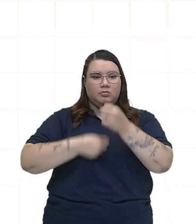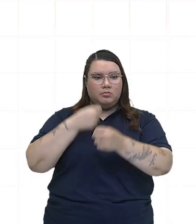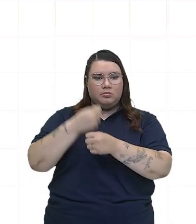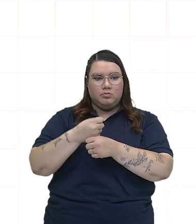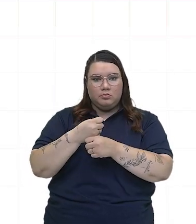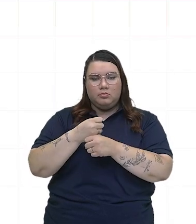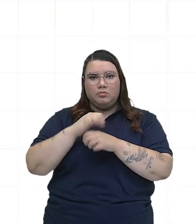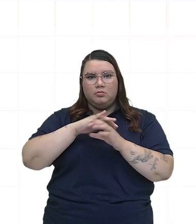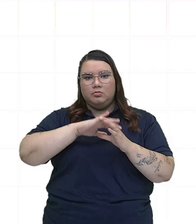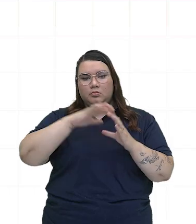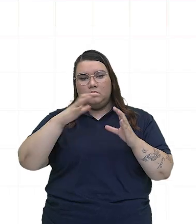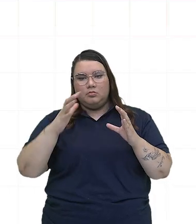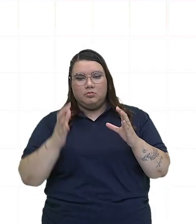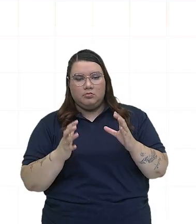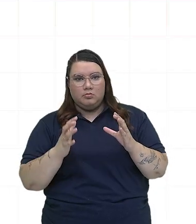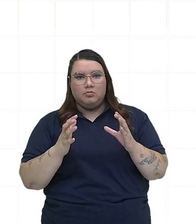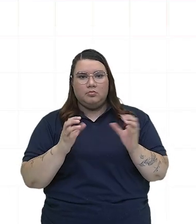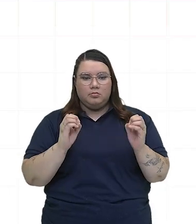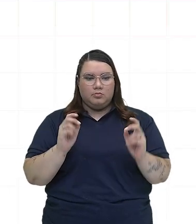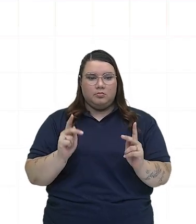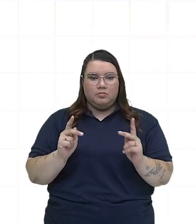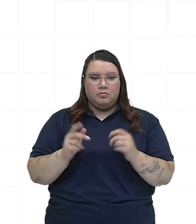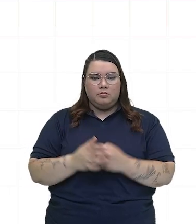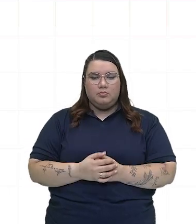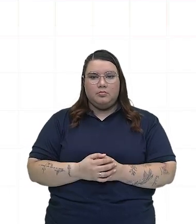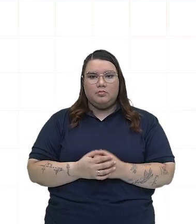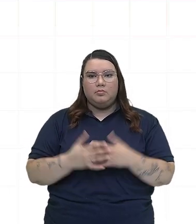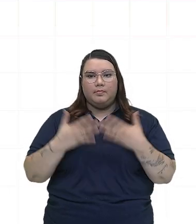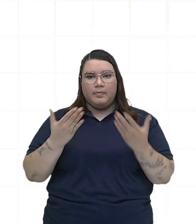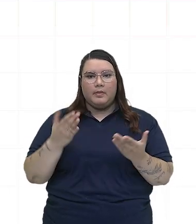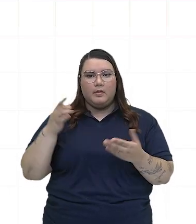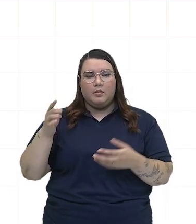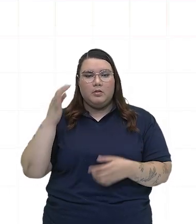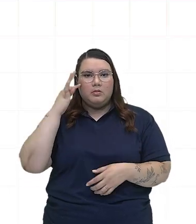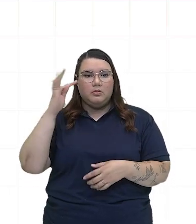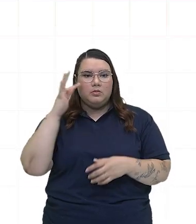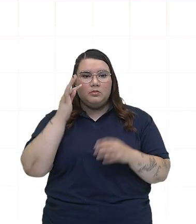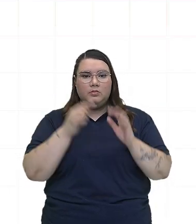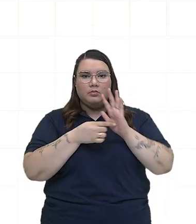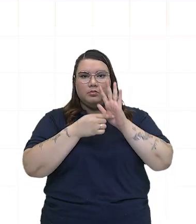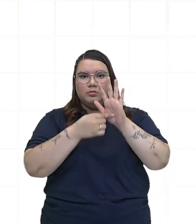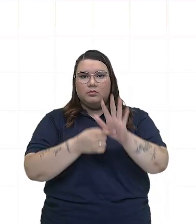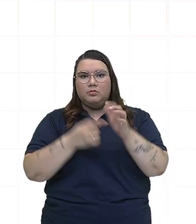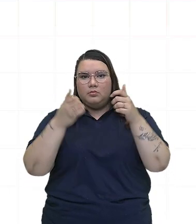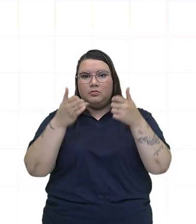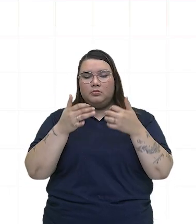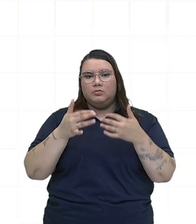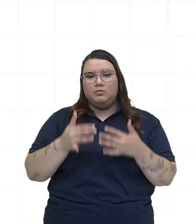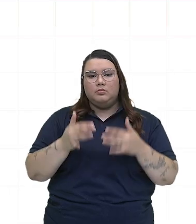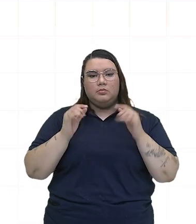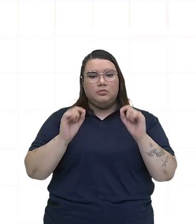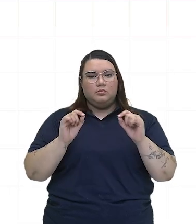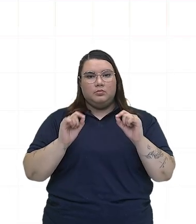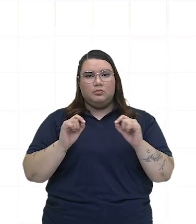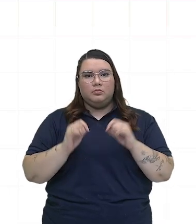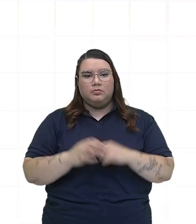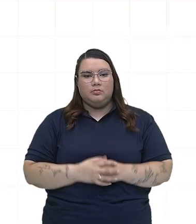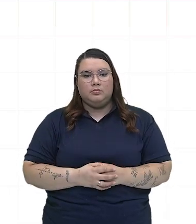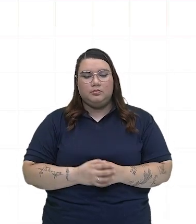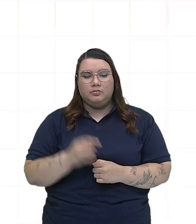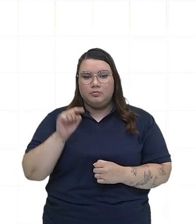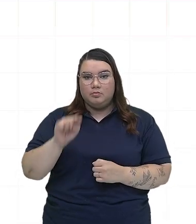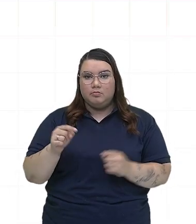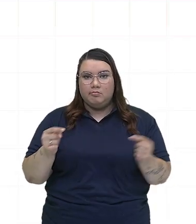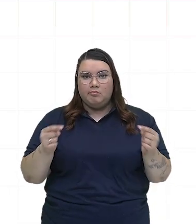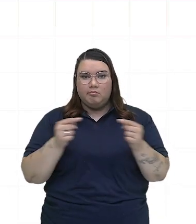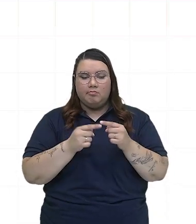ano sobre o manto terrestre. Então, essa teoria ela veio ali explicar que essas